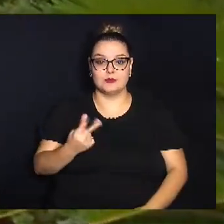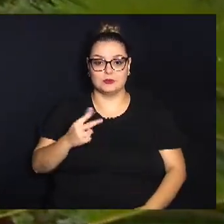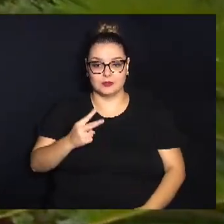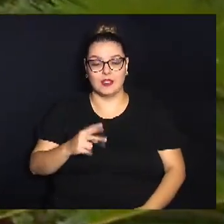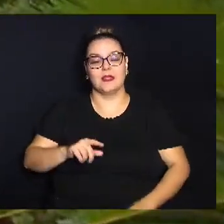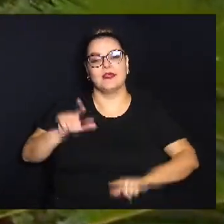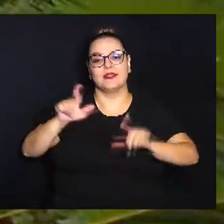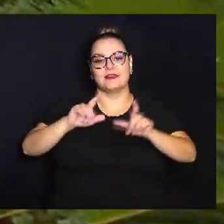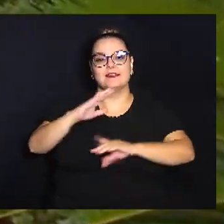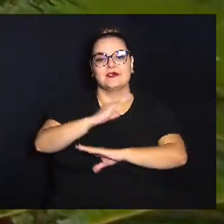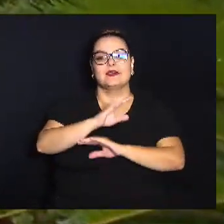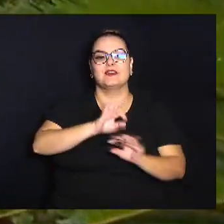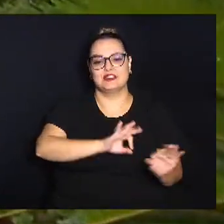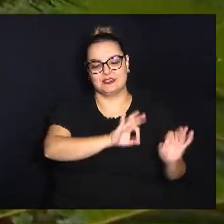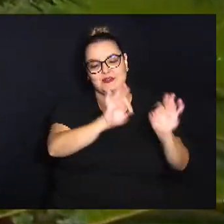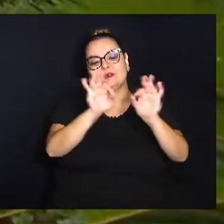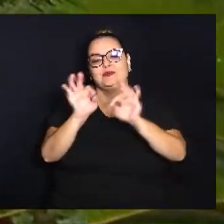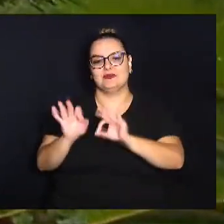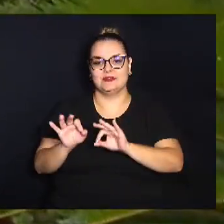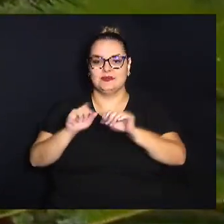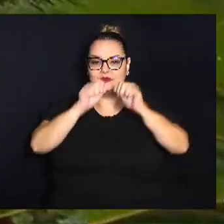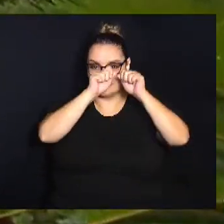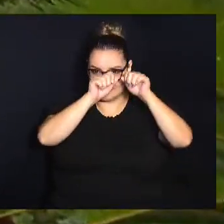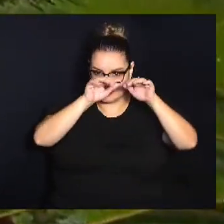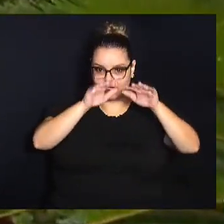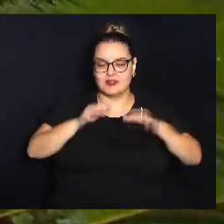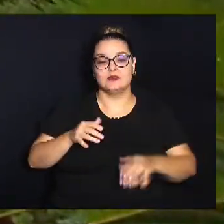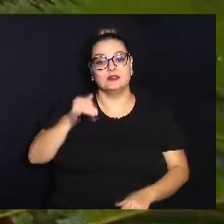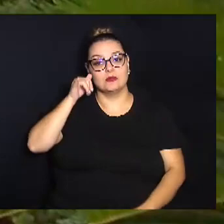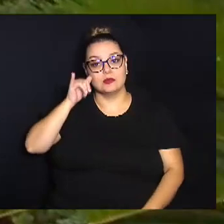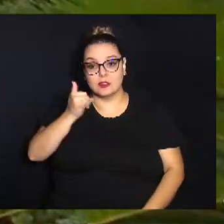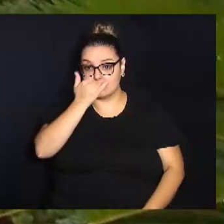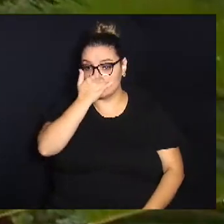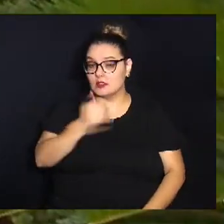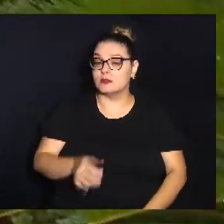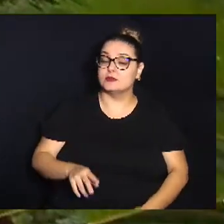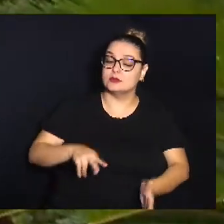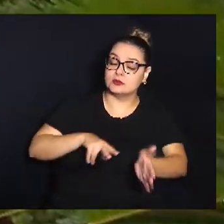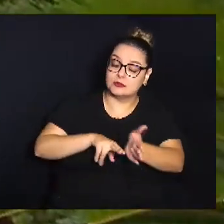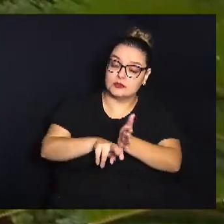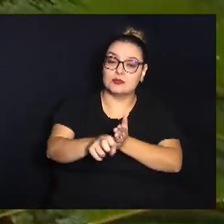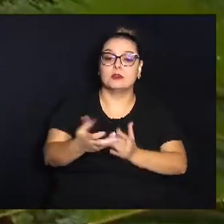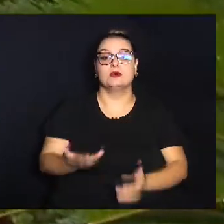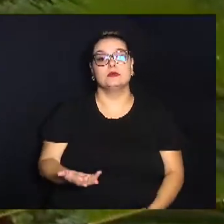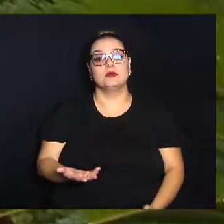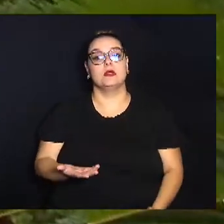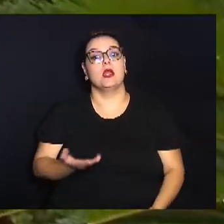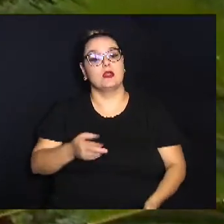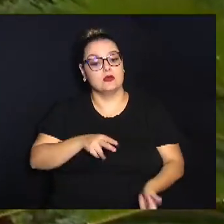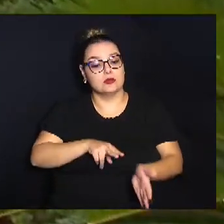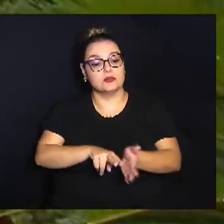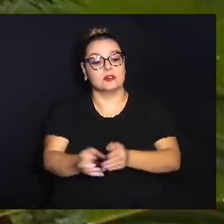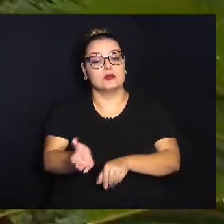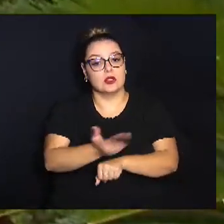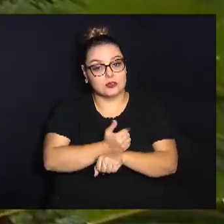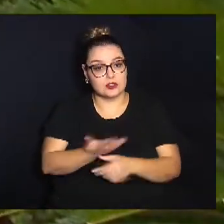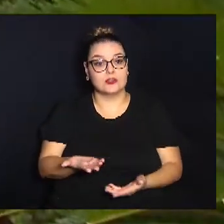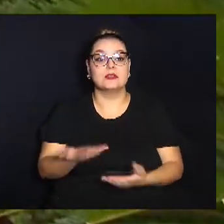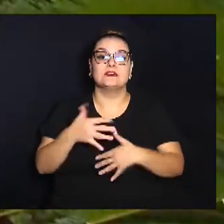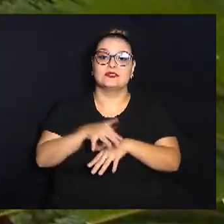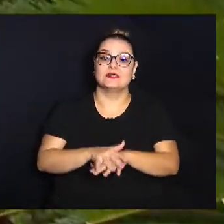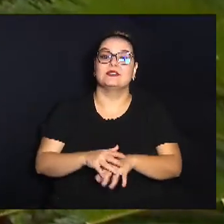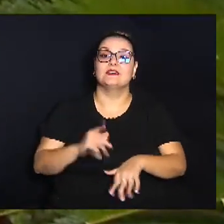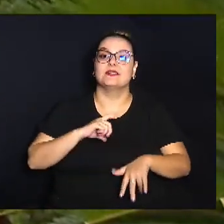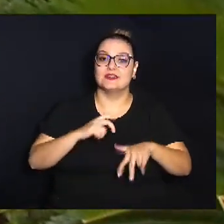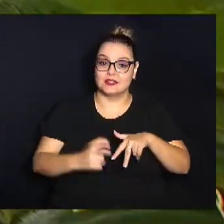tem feito uma cobertura do autismo, da prevenção, da conscientização e da inclusão. Mas como a gente também tem a voz